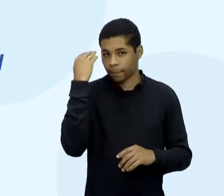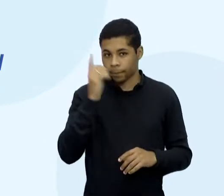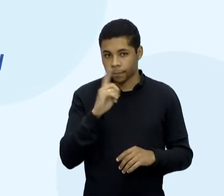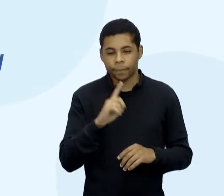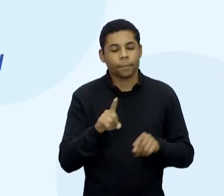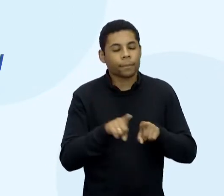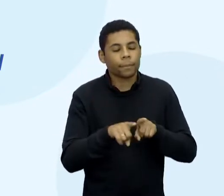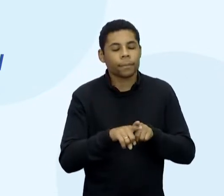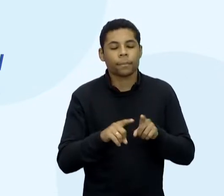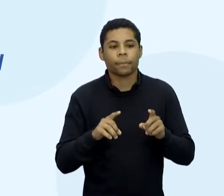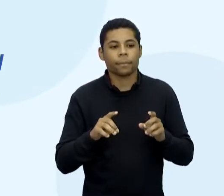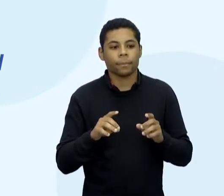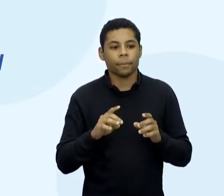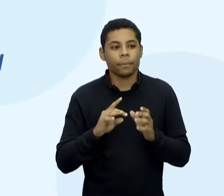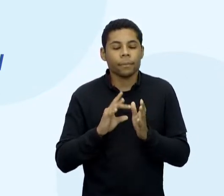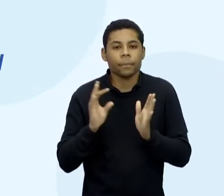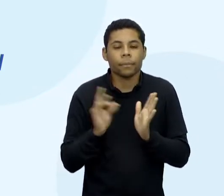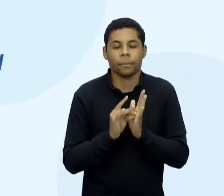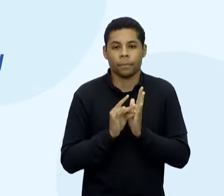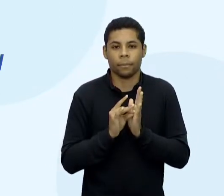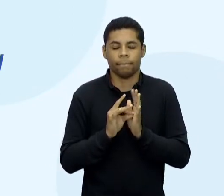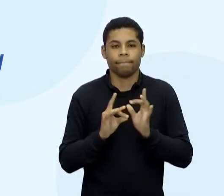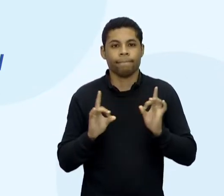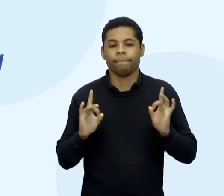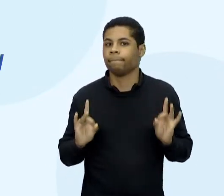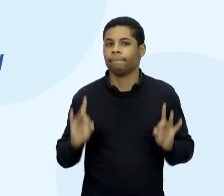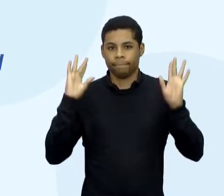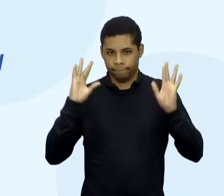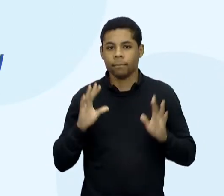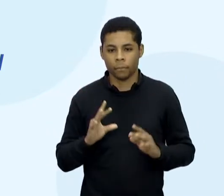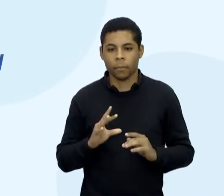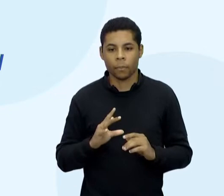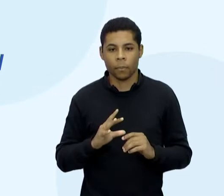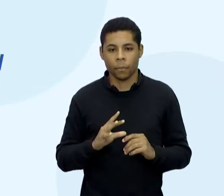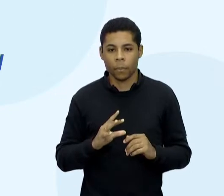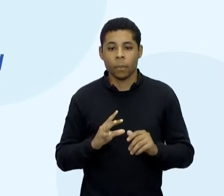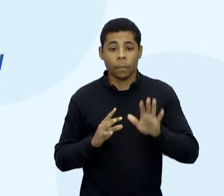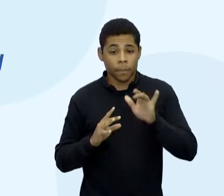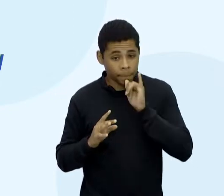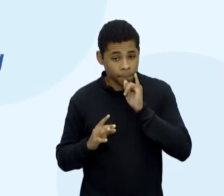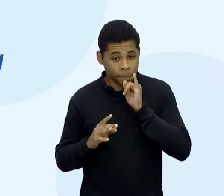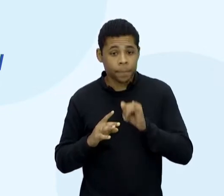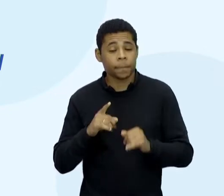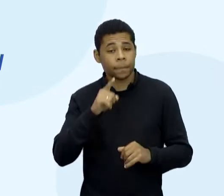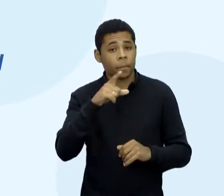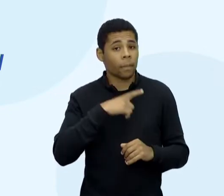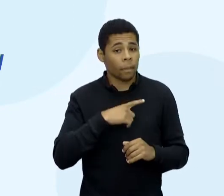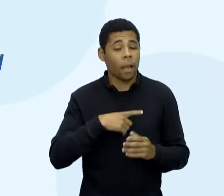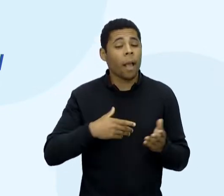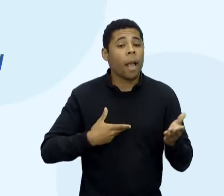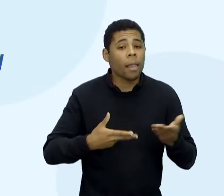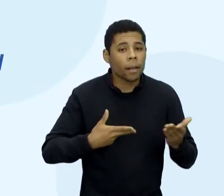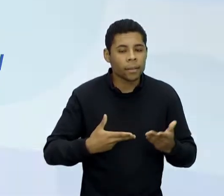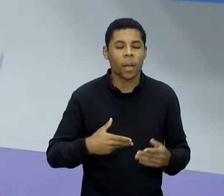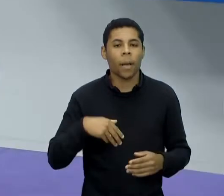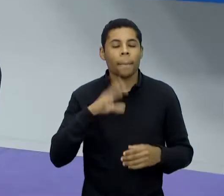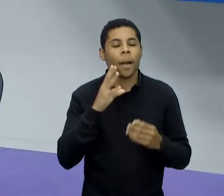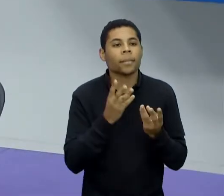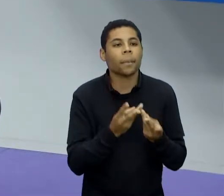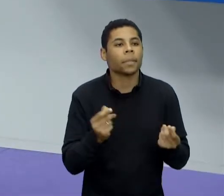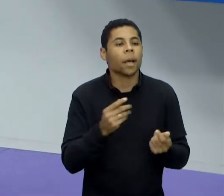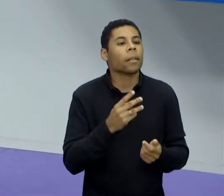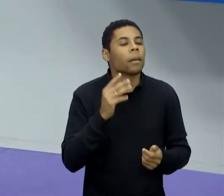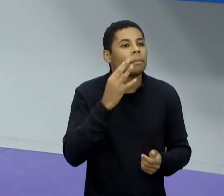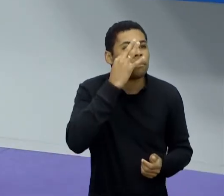mais concreto. A cultura imaterial, a relação que você tem com ela é mais